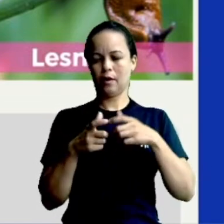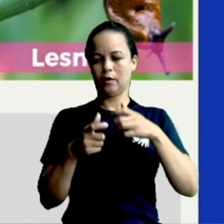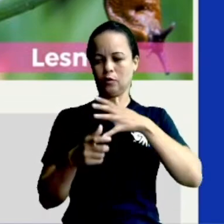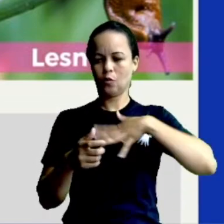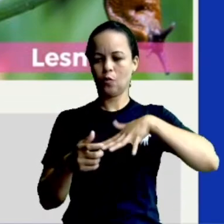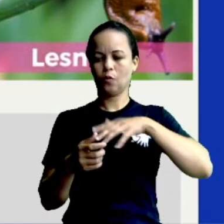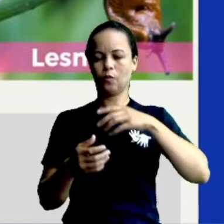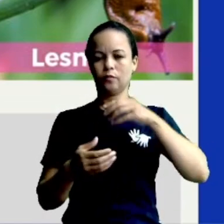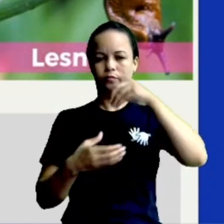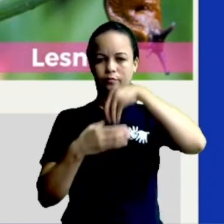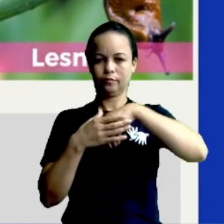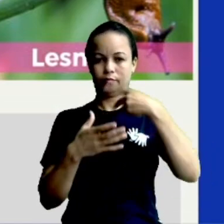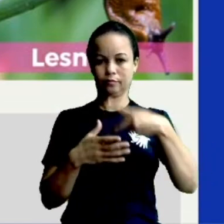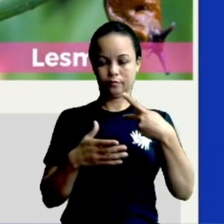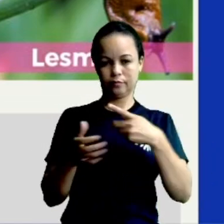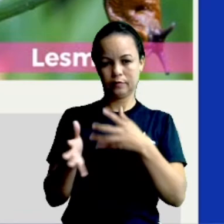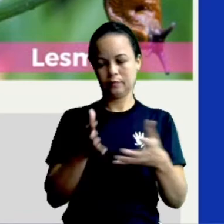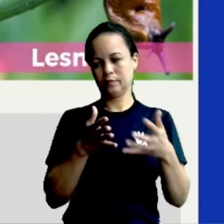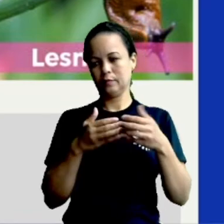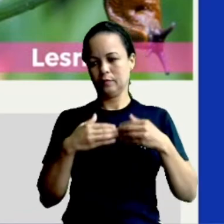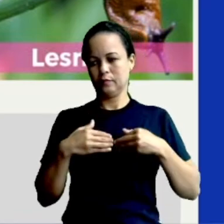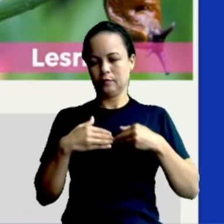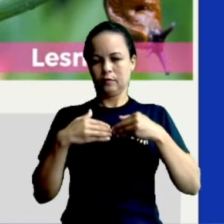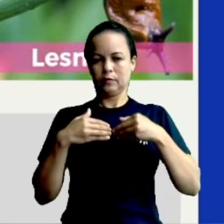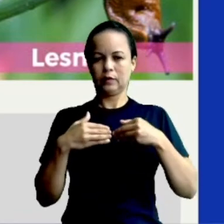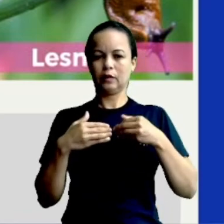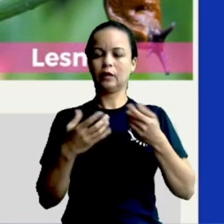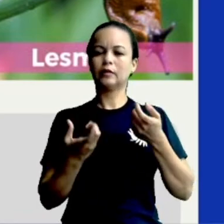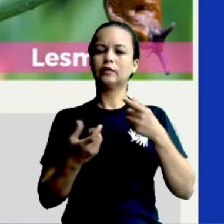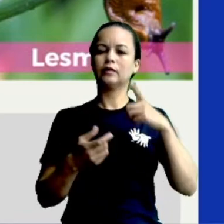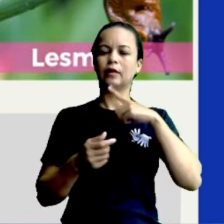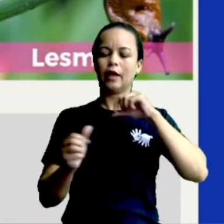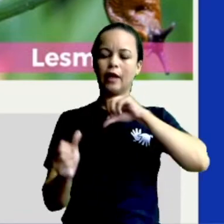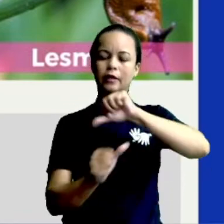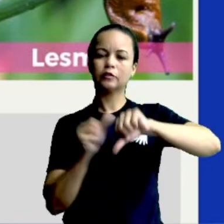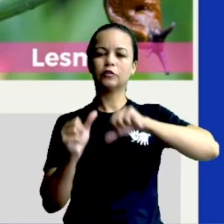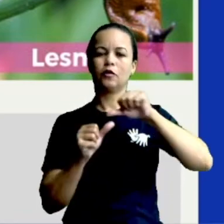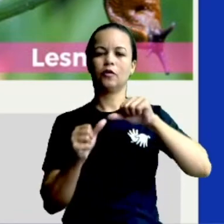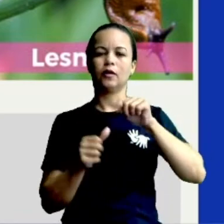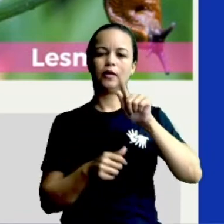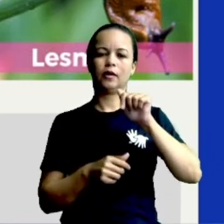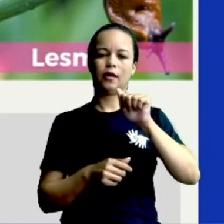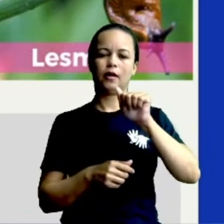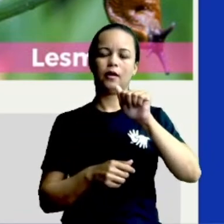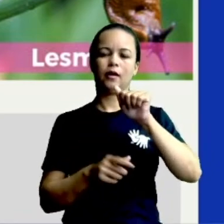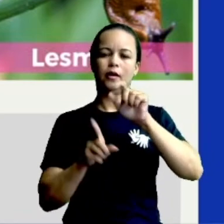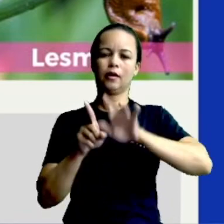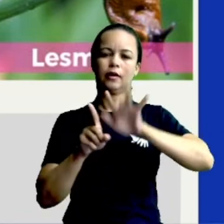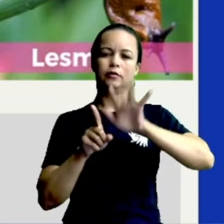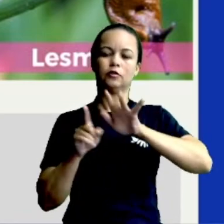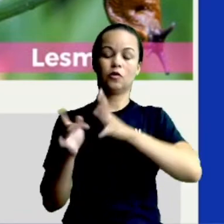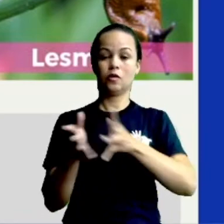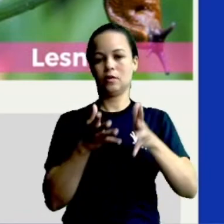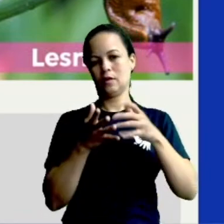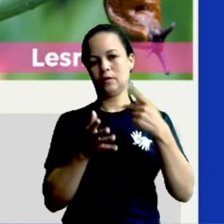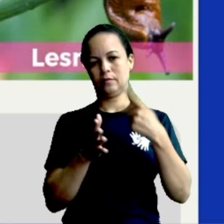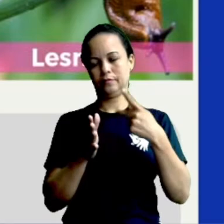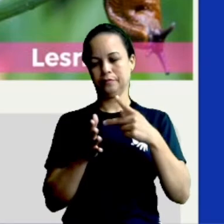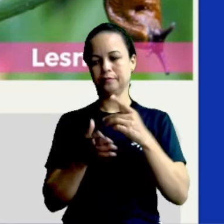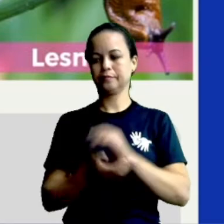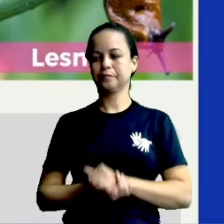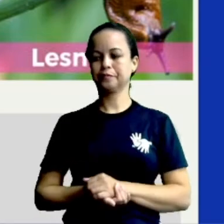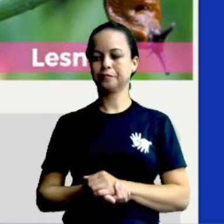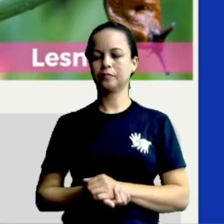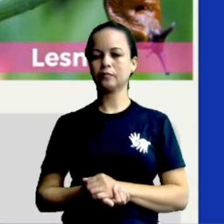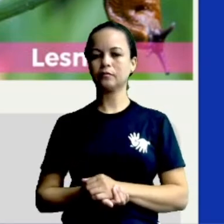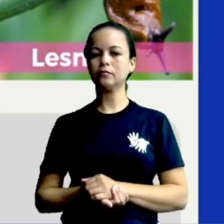área dentro deles que serve como um pulmão, em que existe troca gasosas nessa parede desse pulmão.